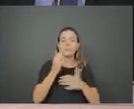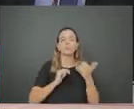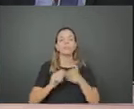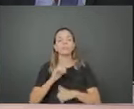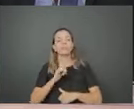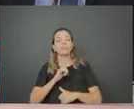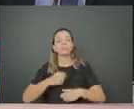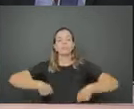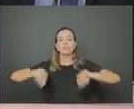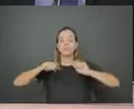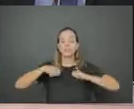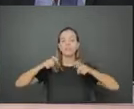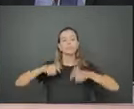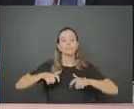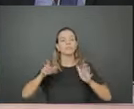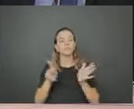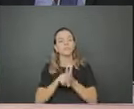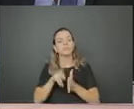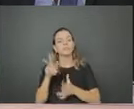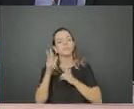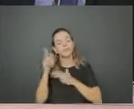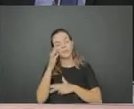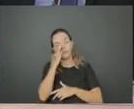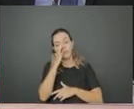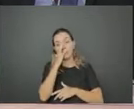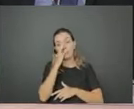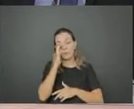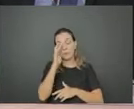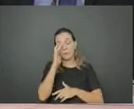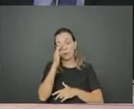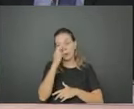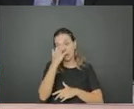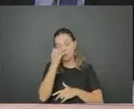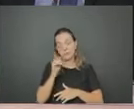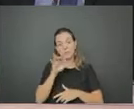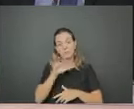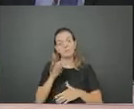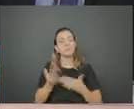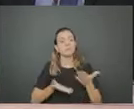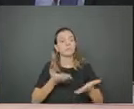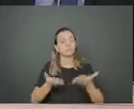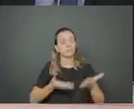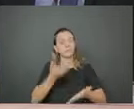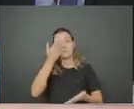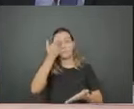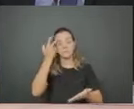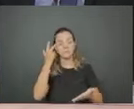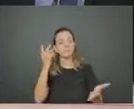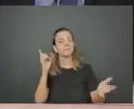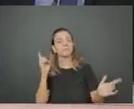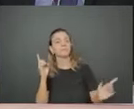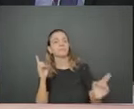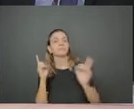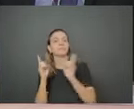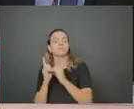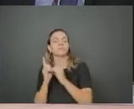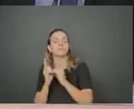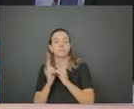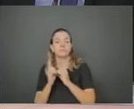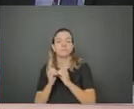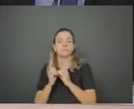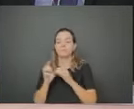Então, isso atrai essas pessoas para que saiam das suas residências e venham para a central para, para o alcoolismo, né? Ou para